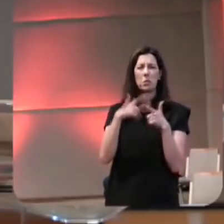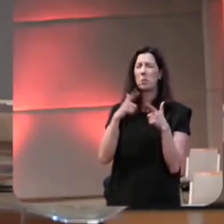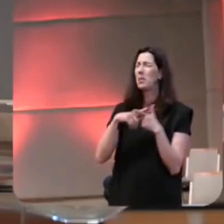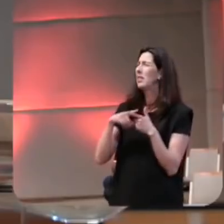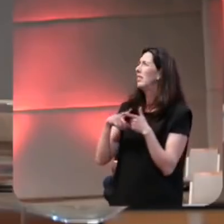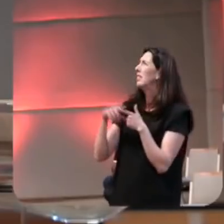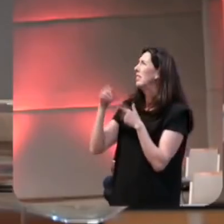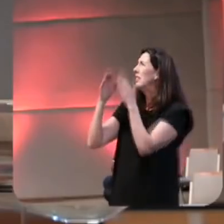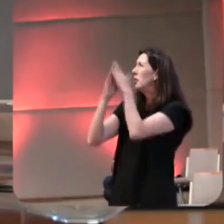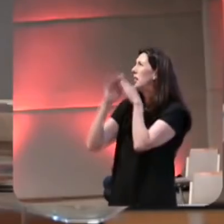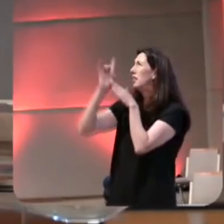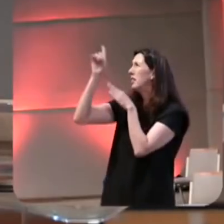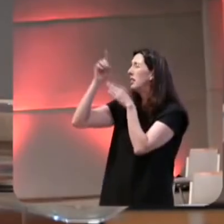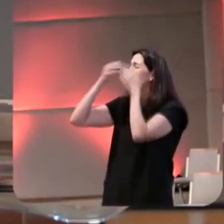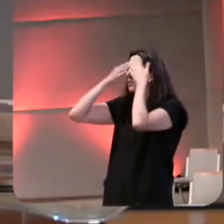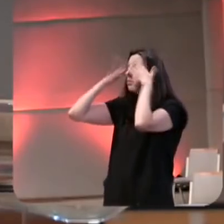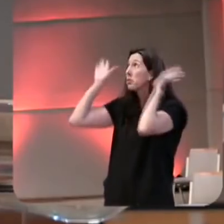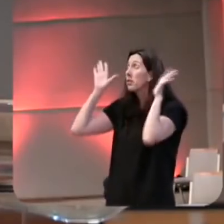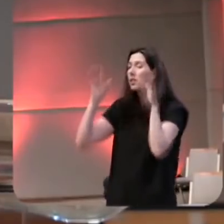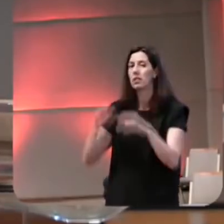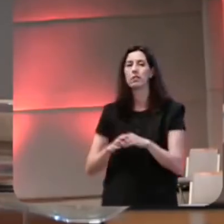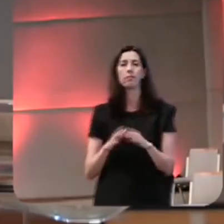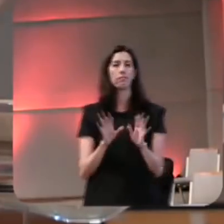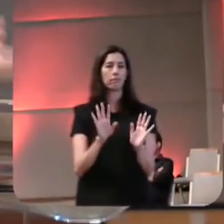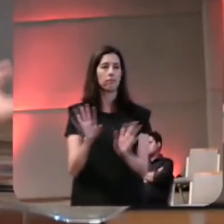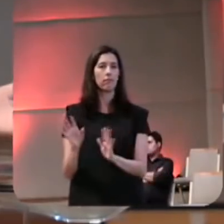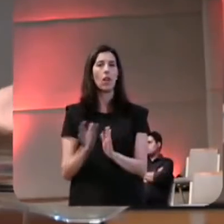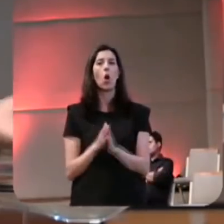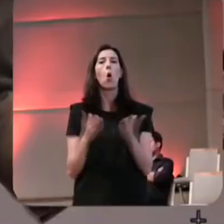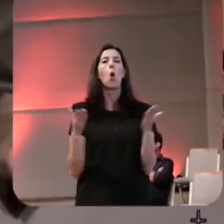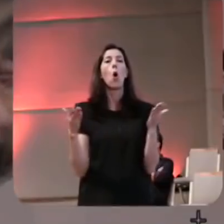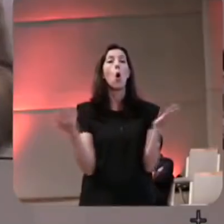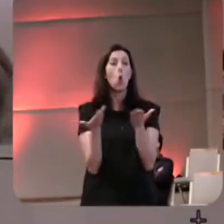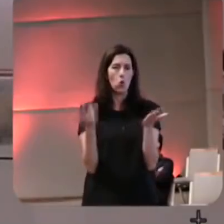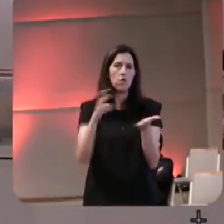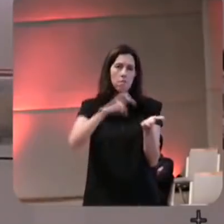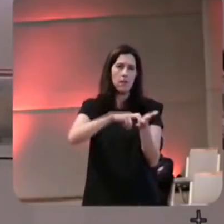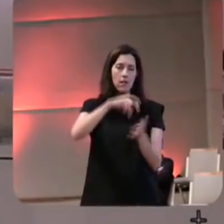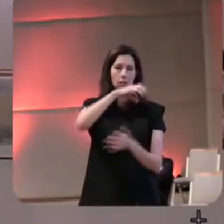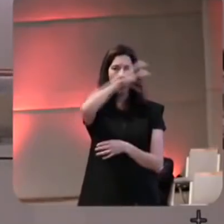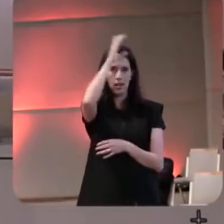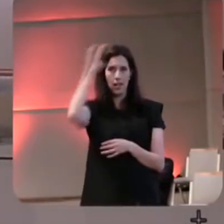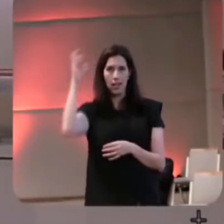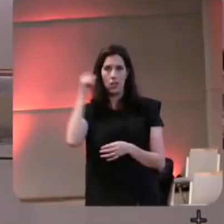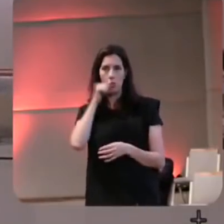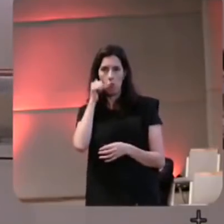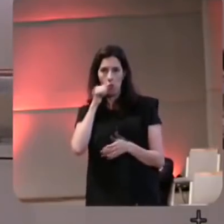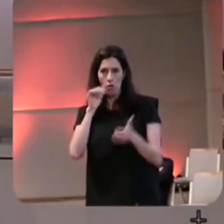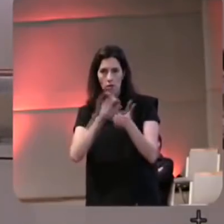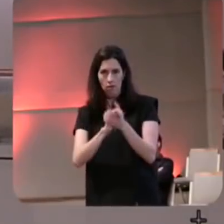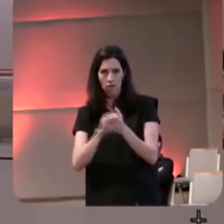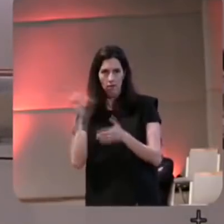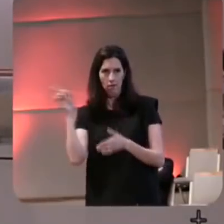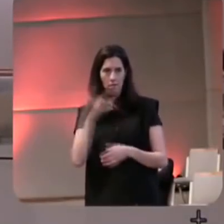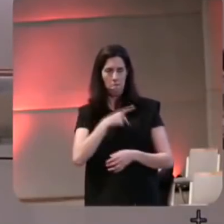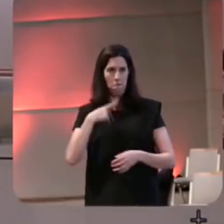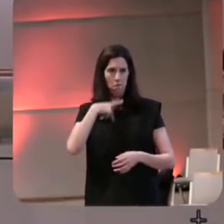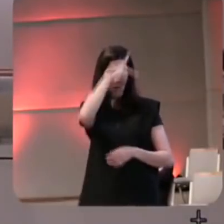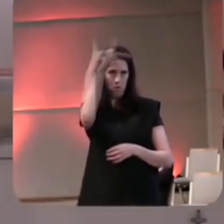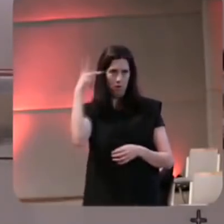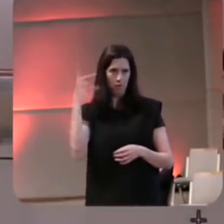estava orando, né, e a gente está ansioso para tudo isso que vai acontecer. Uma